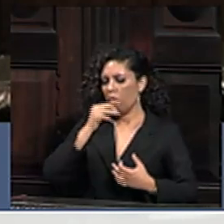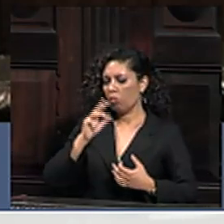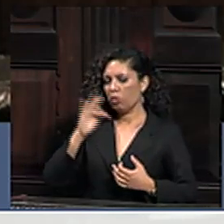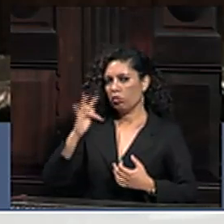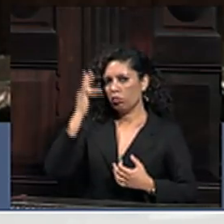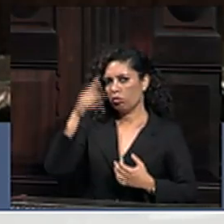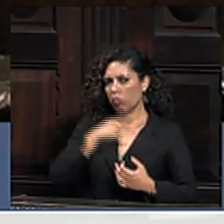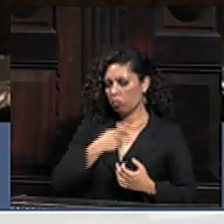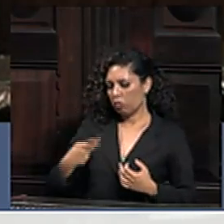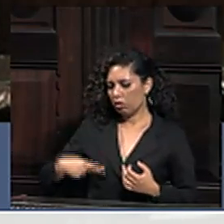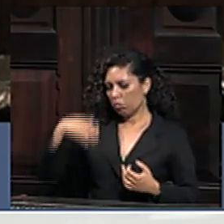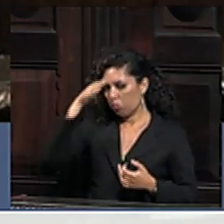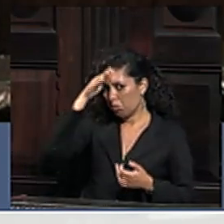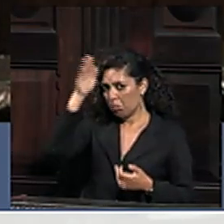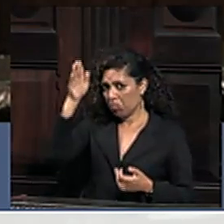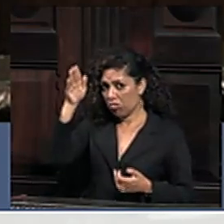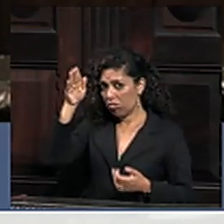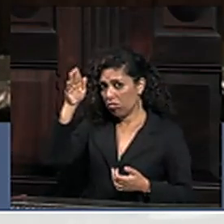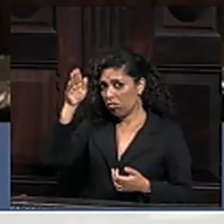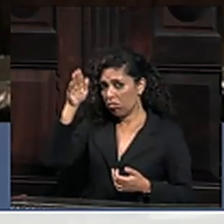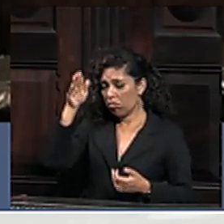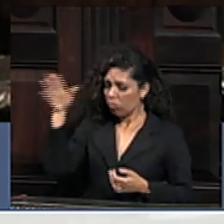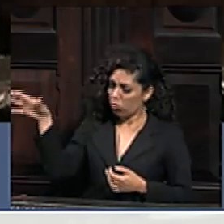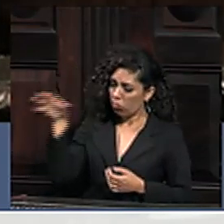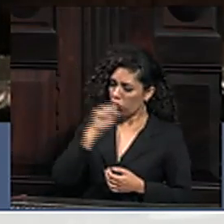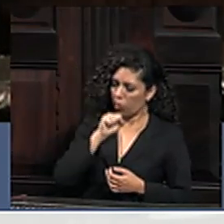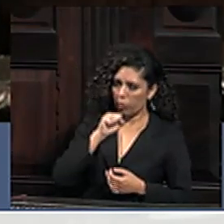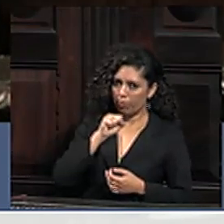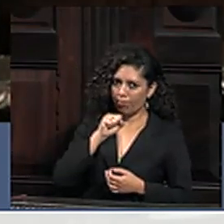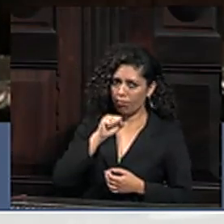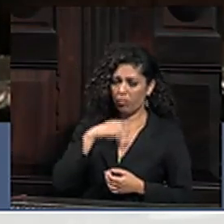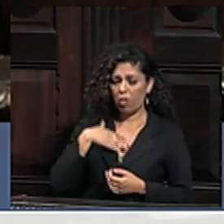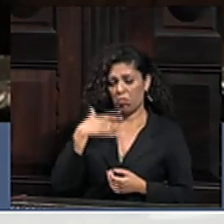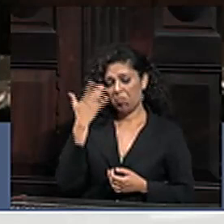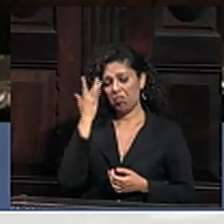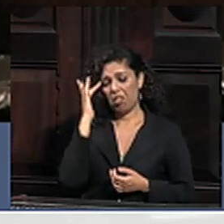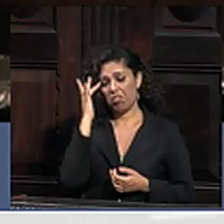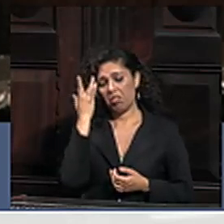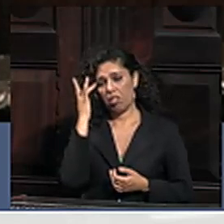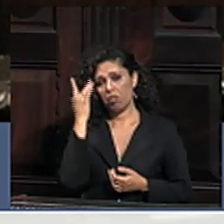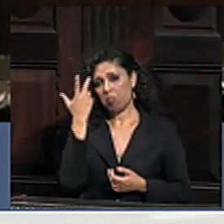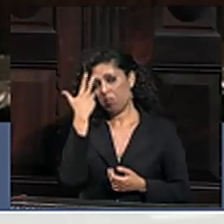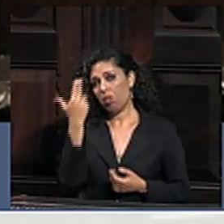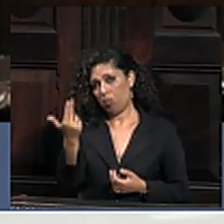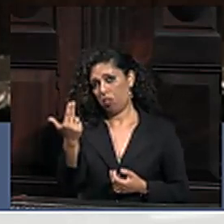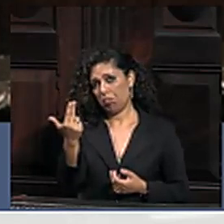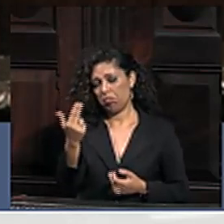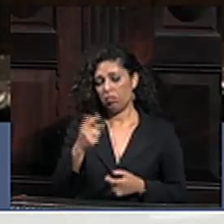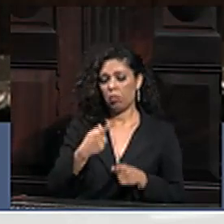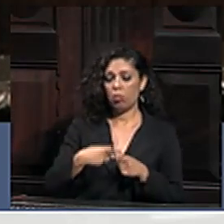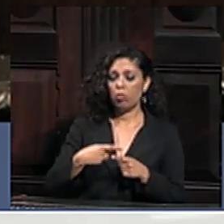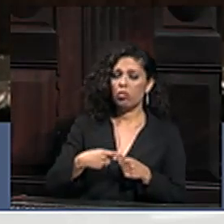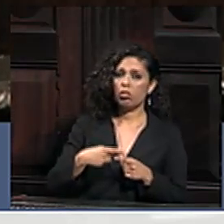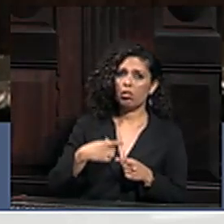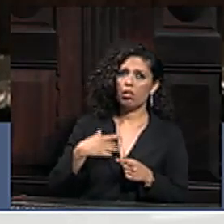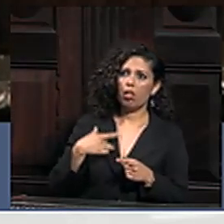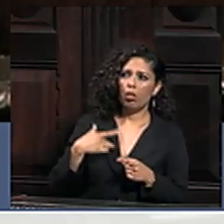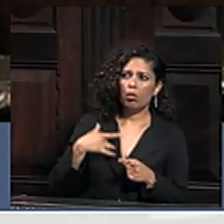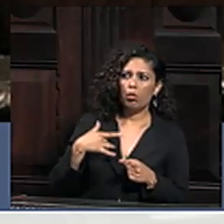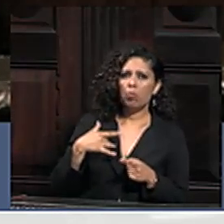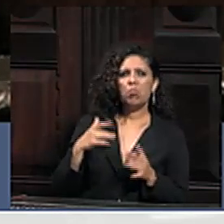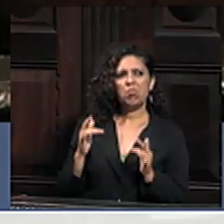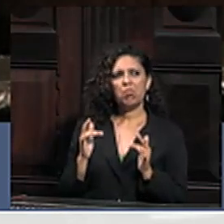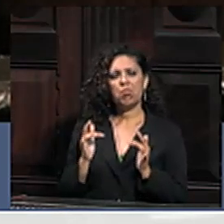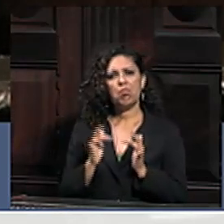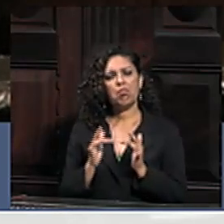que esse é um fato previsível? Ainda que concorde com algumas das